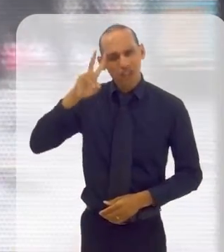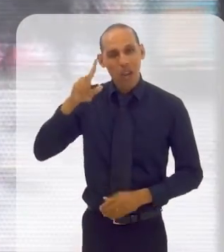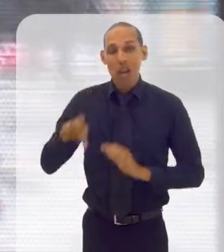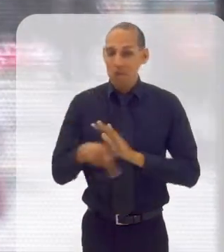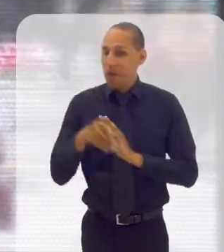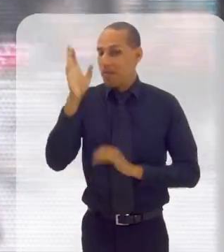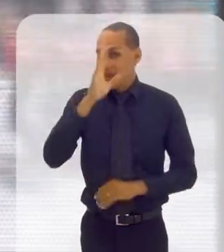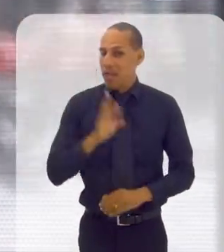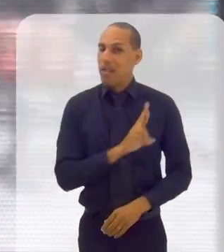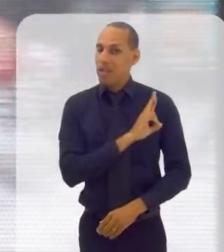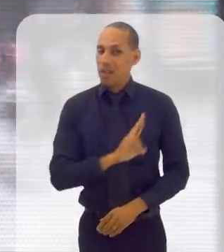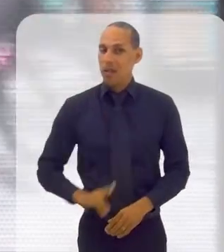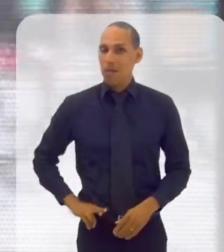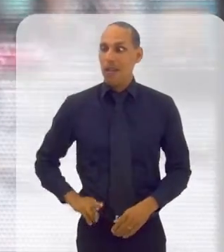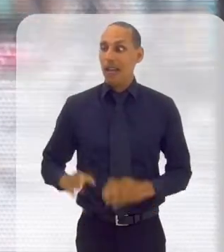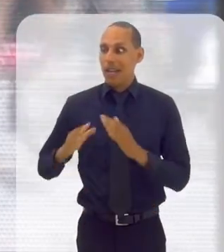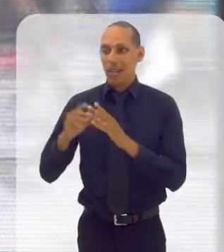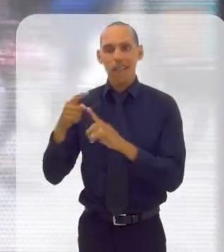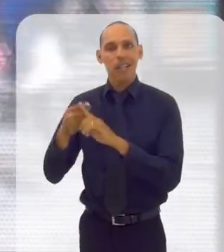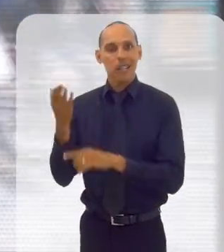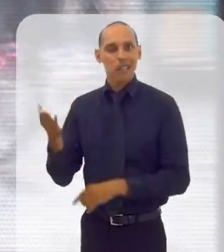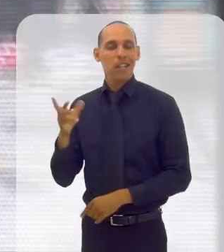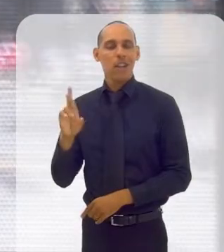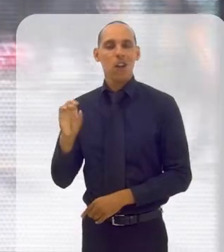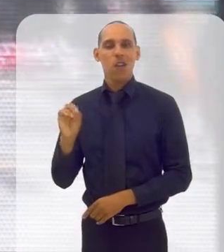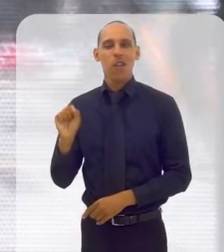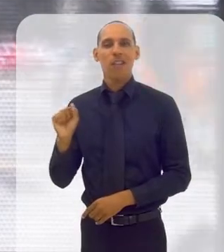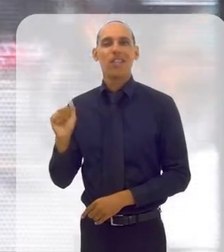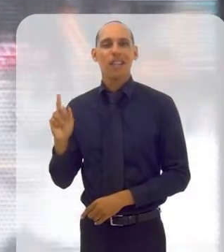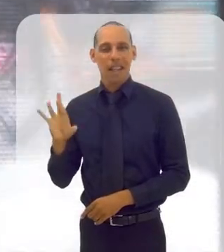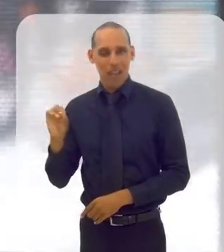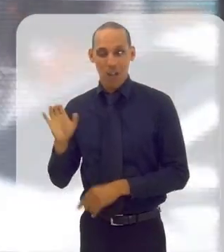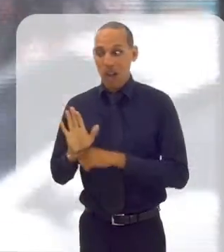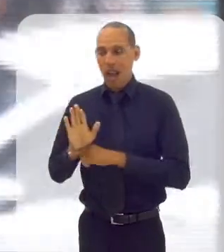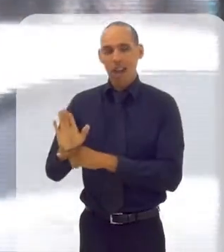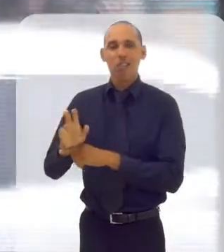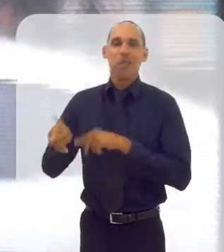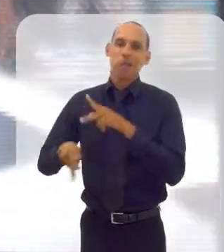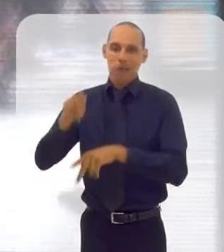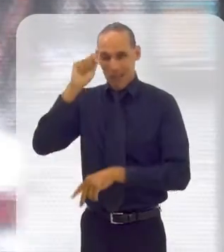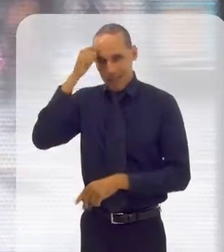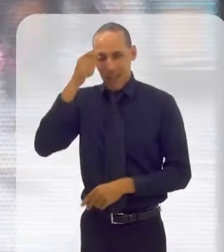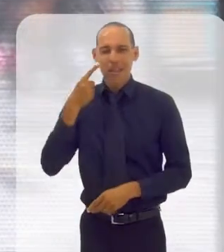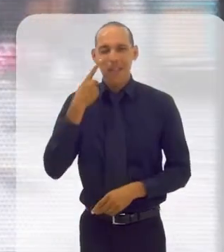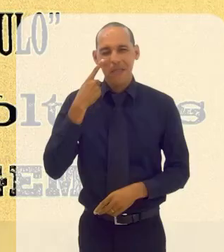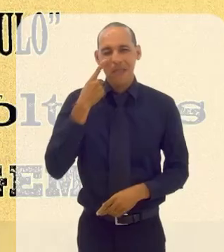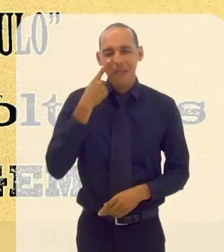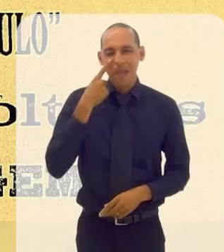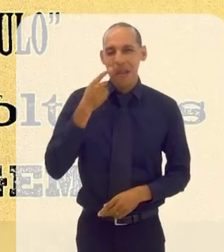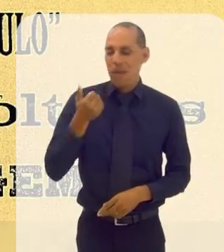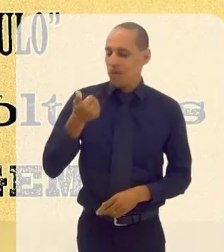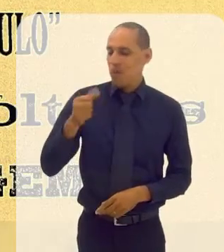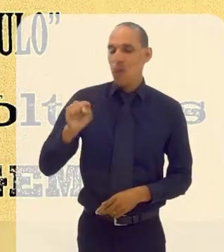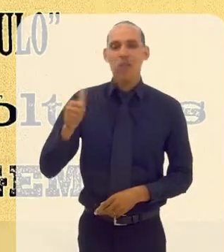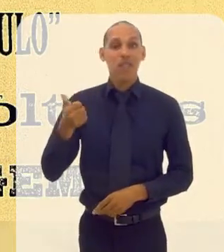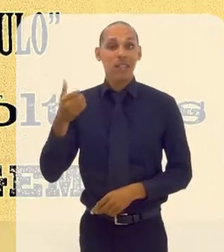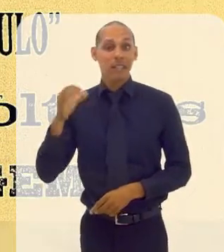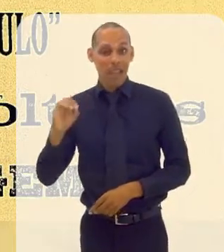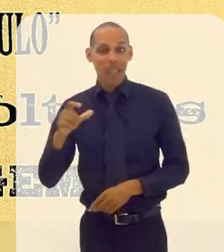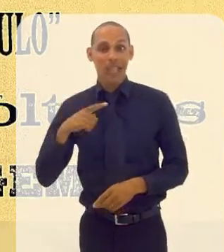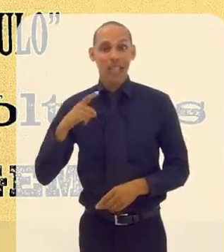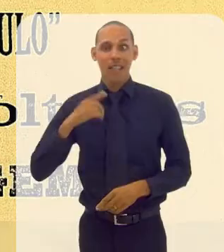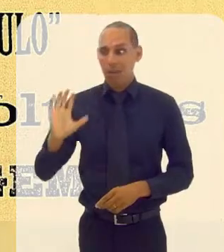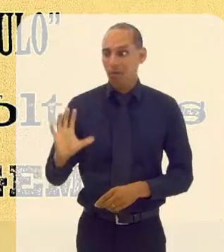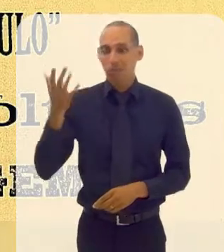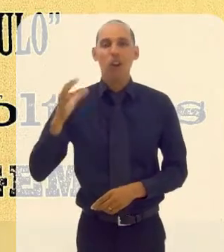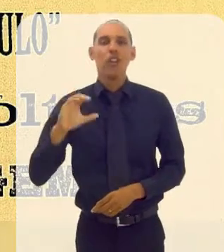relatos no Brasil República da atuação da Igreja do Rosário pela população negra. Um exemplo disso é em 1910,